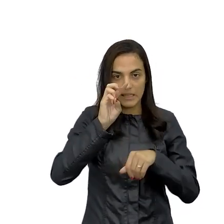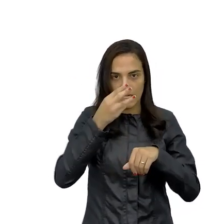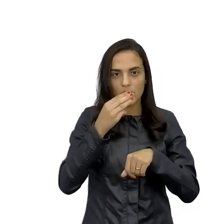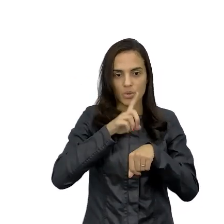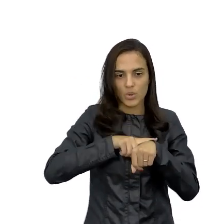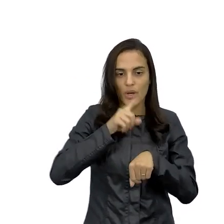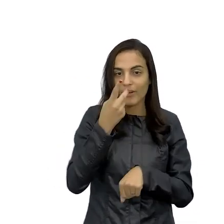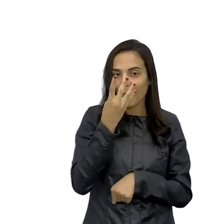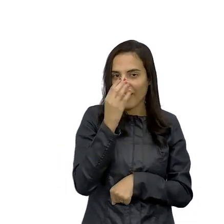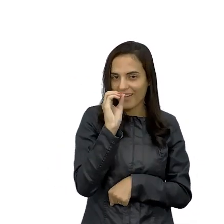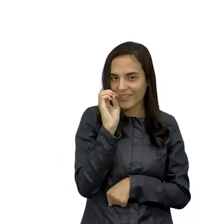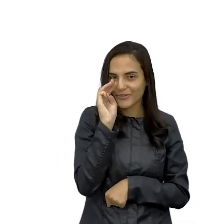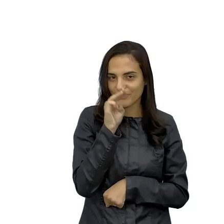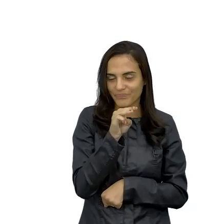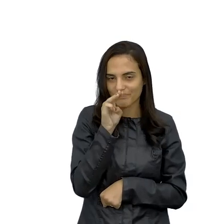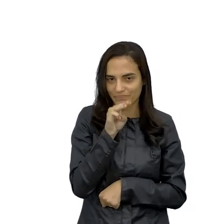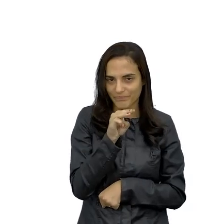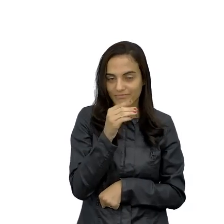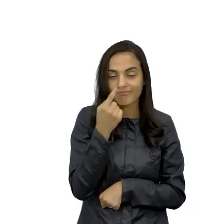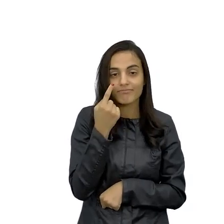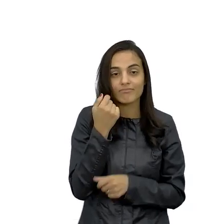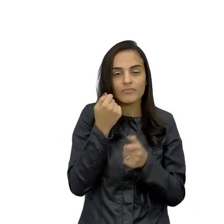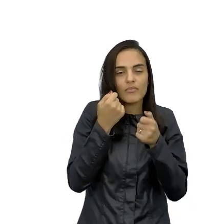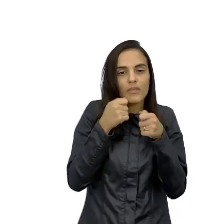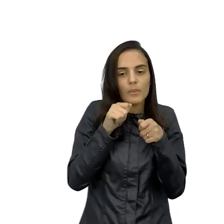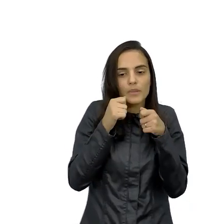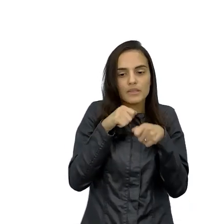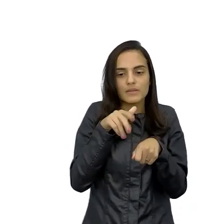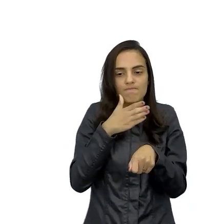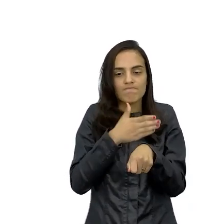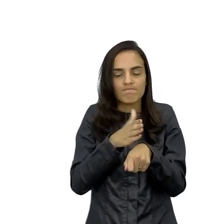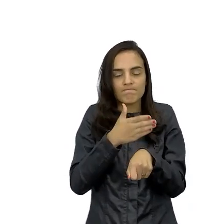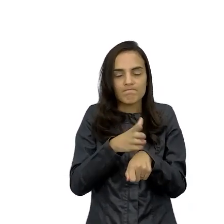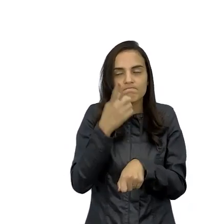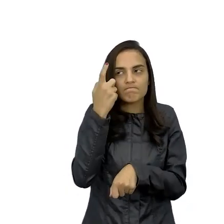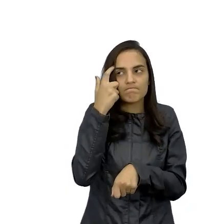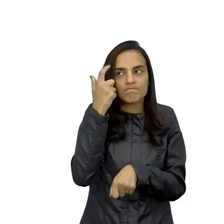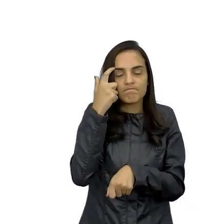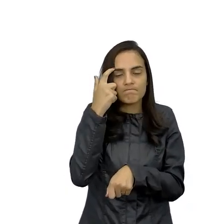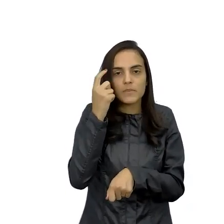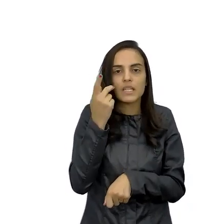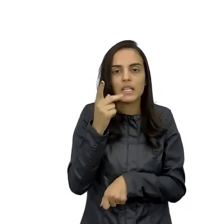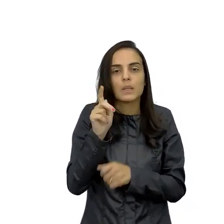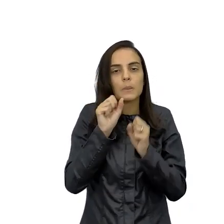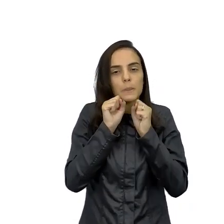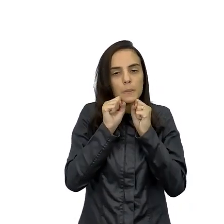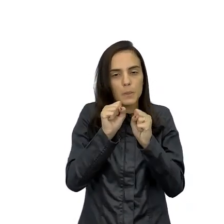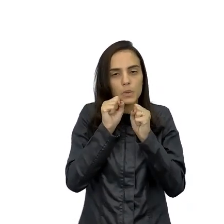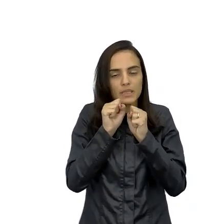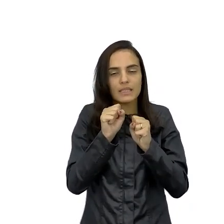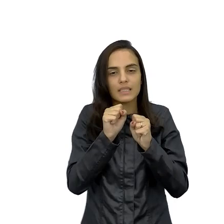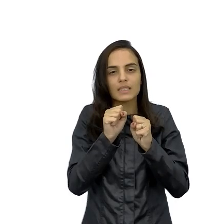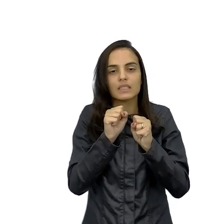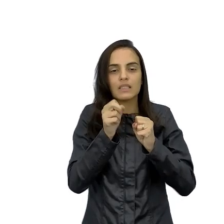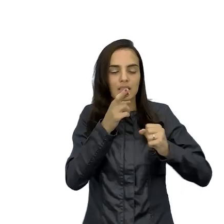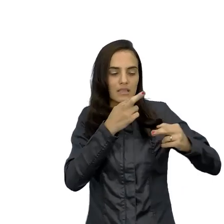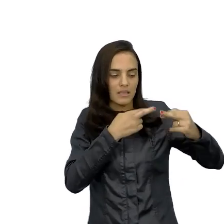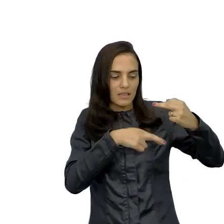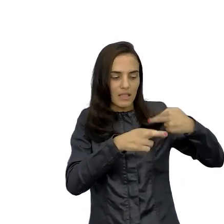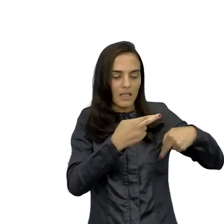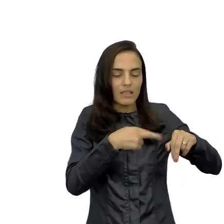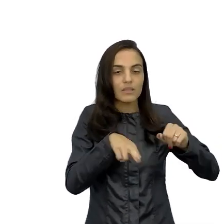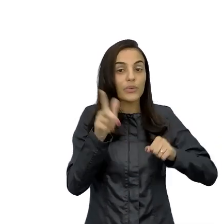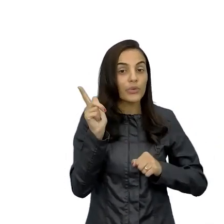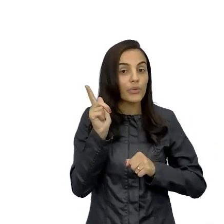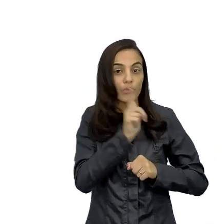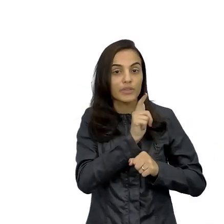40 minutos. Então, ele tem que fazer um exercício mental aqui, para ele poder estabelecer essas relações e